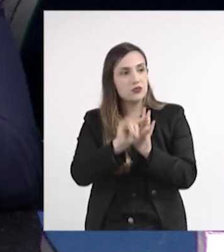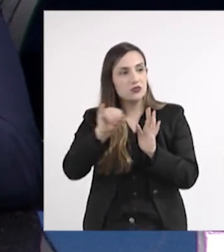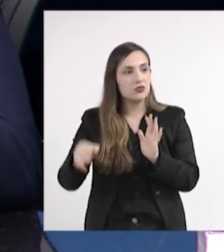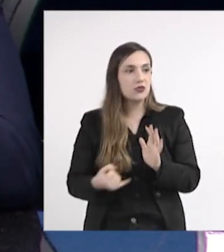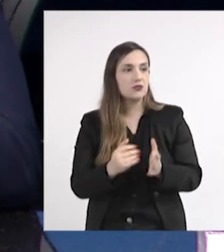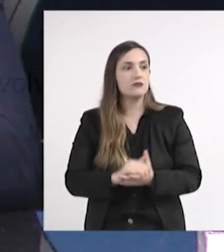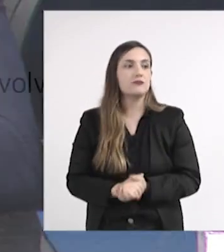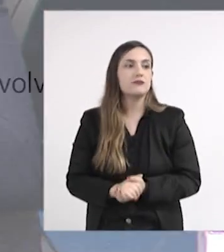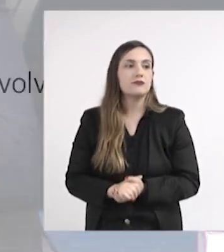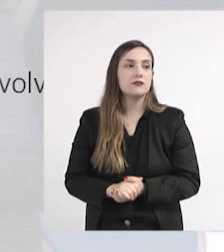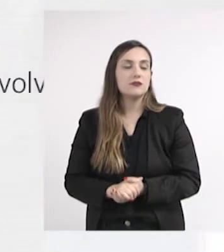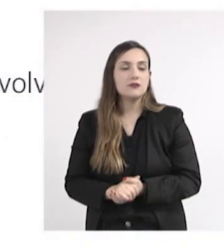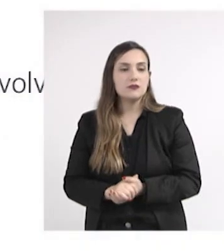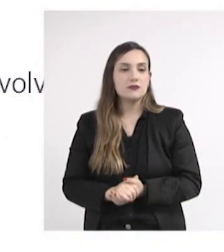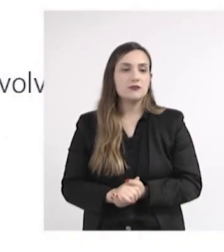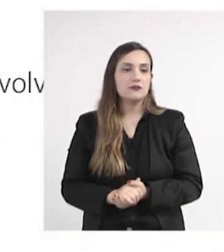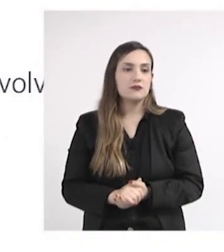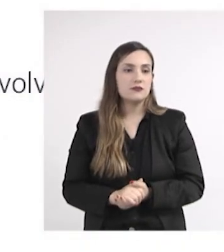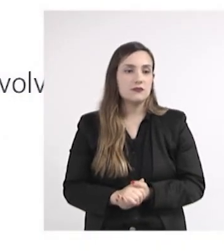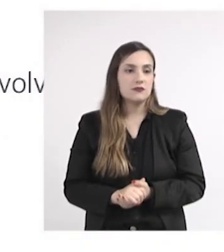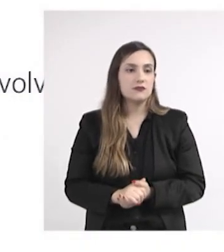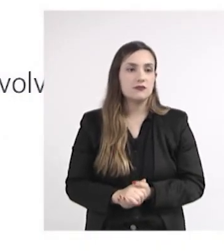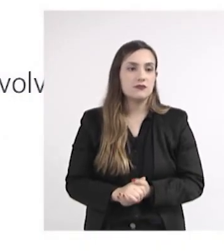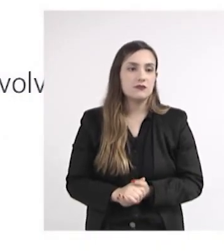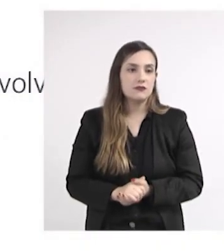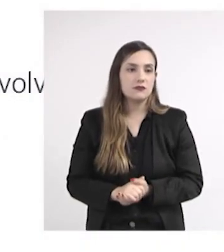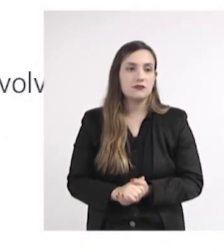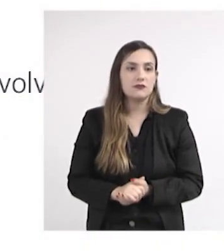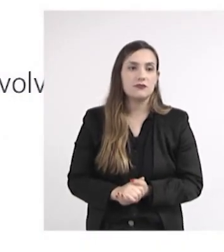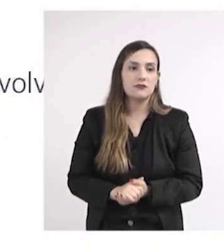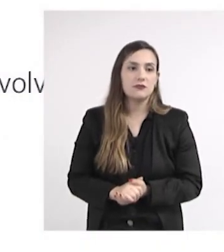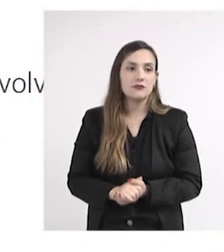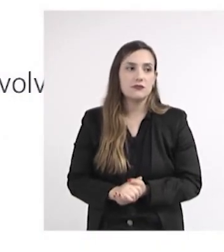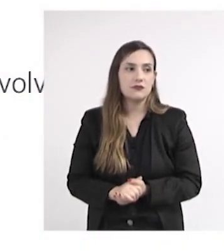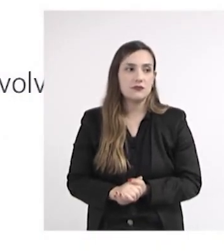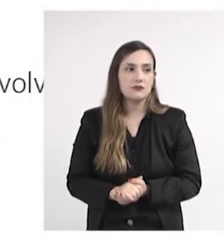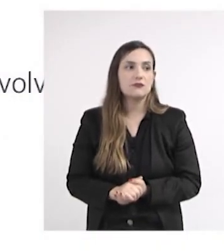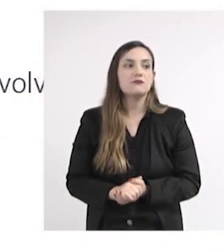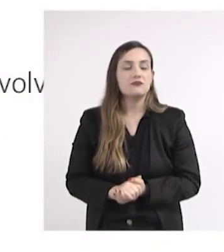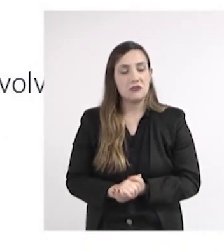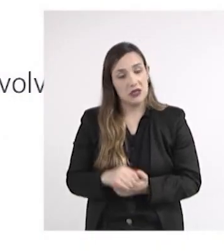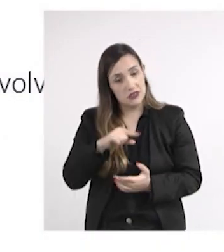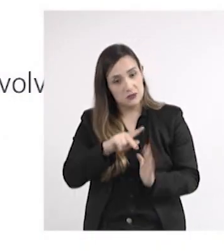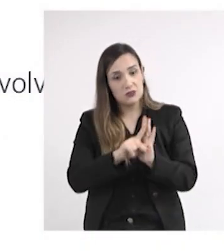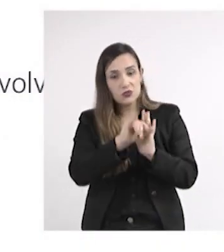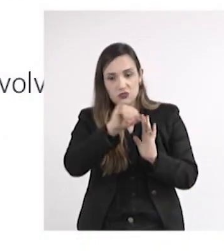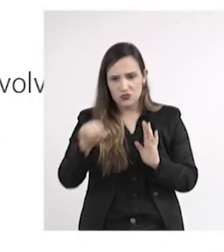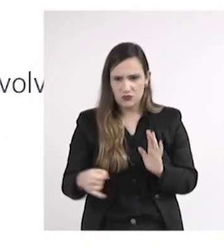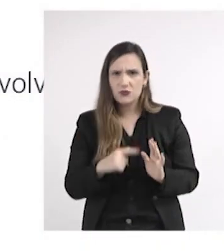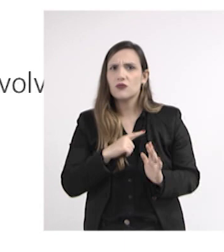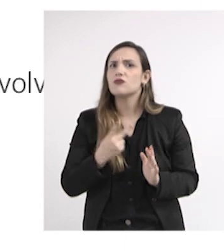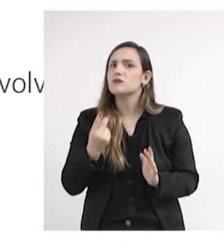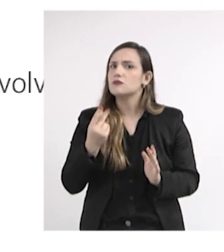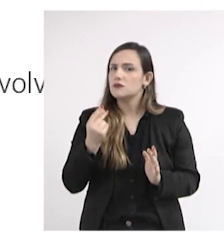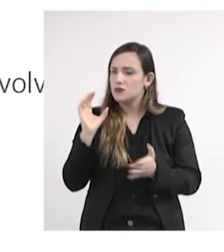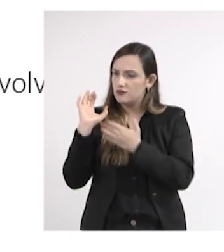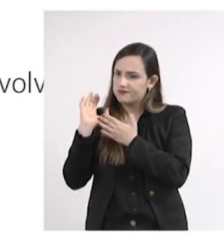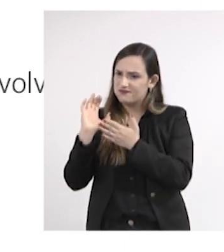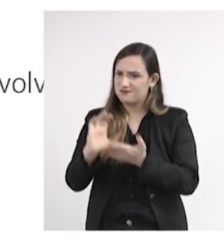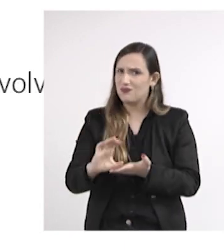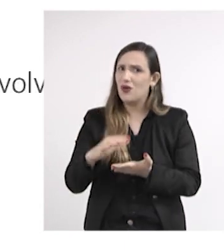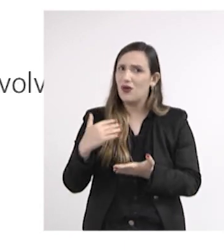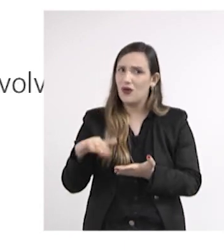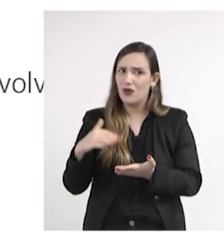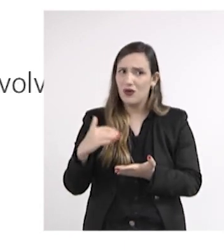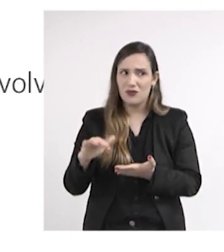O projeto é concebido com vistas a um elevado aporte de investimentos que